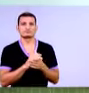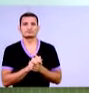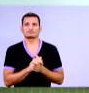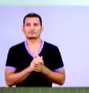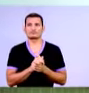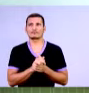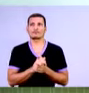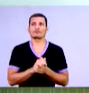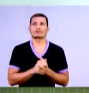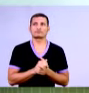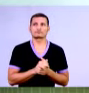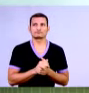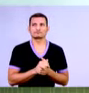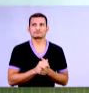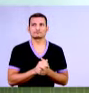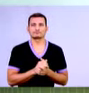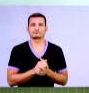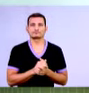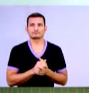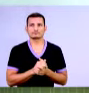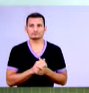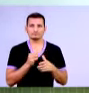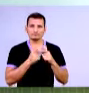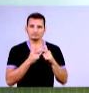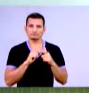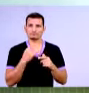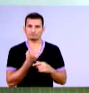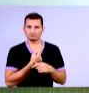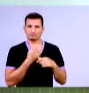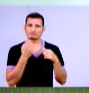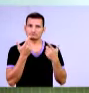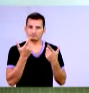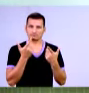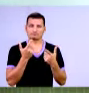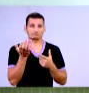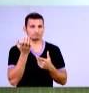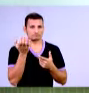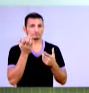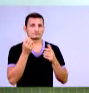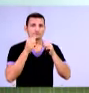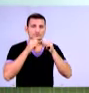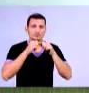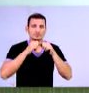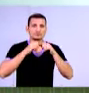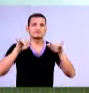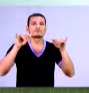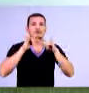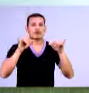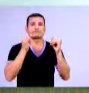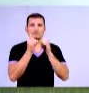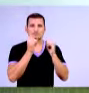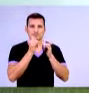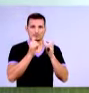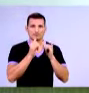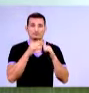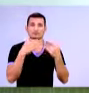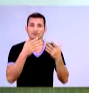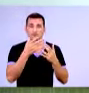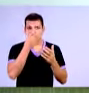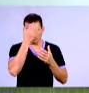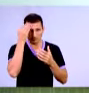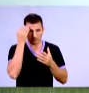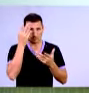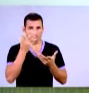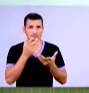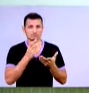Sobretudo porque nós pretendemos divulgar informação para um número grande de pessoas, né? Então, uma das pessoas que recebe a informação pode ser, de